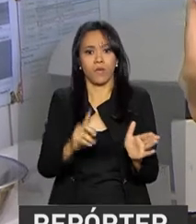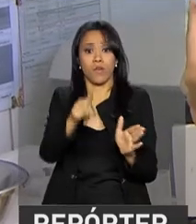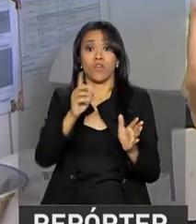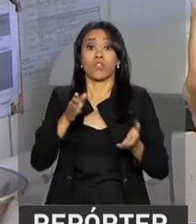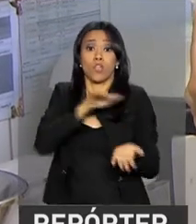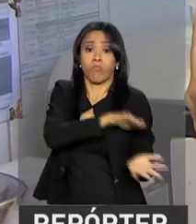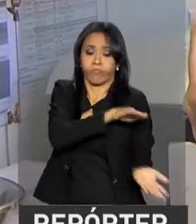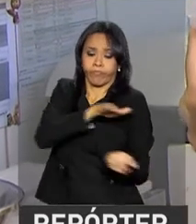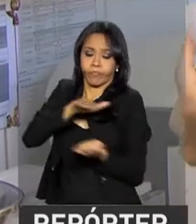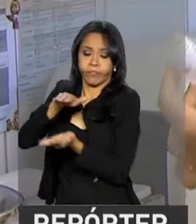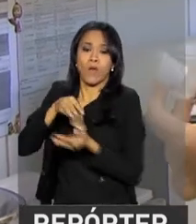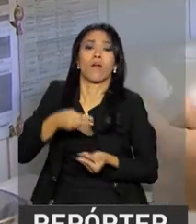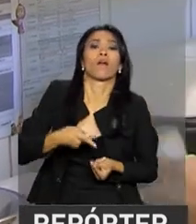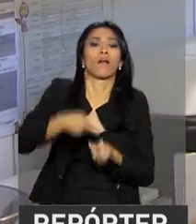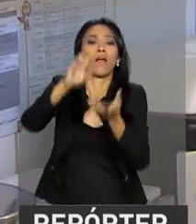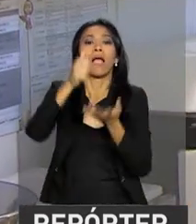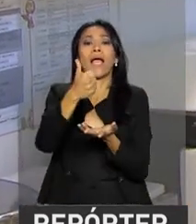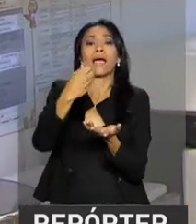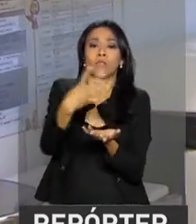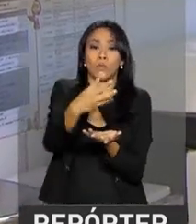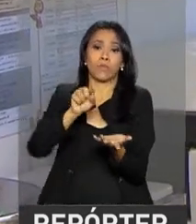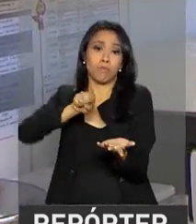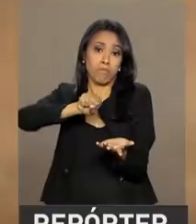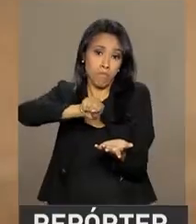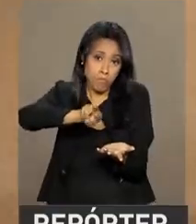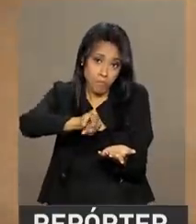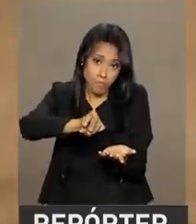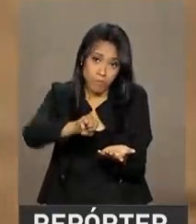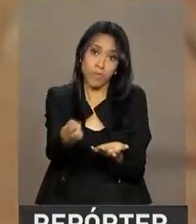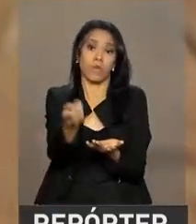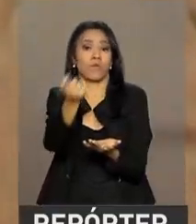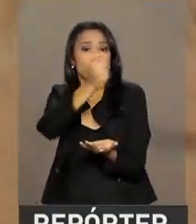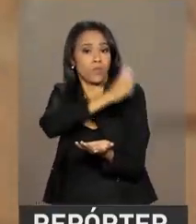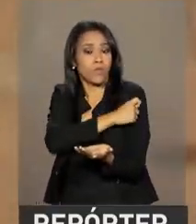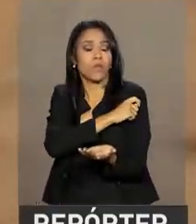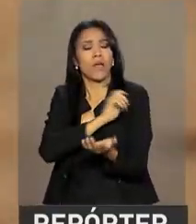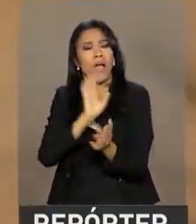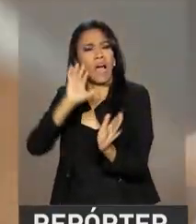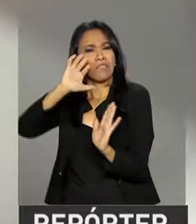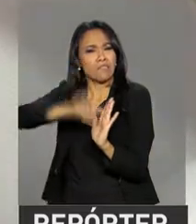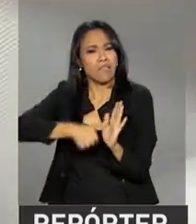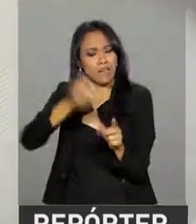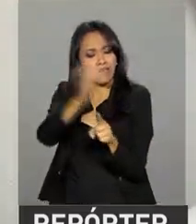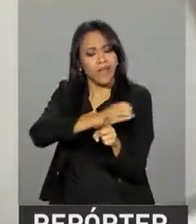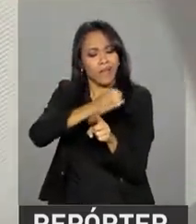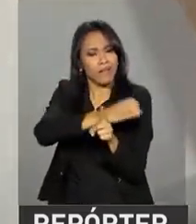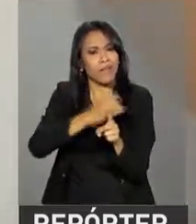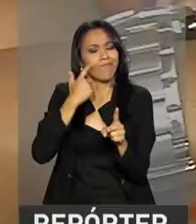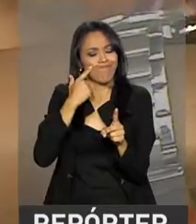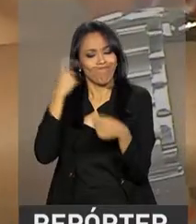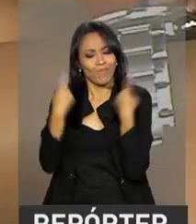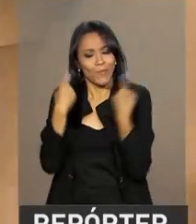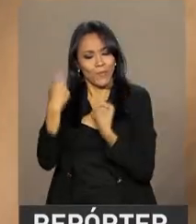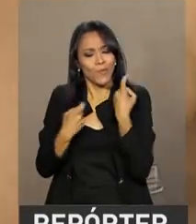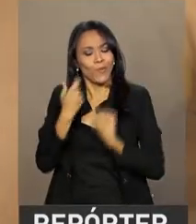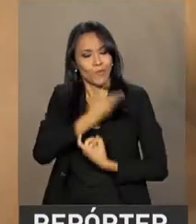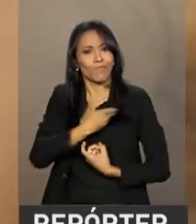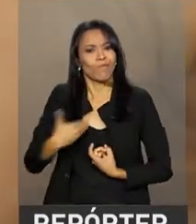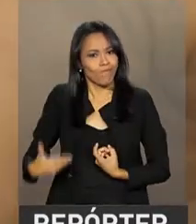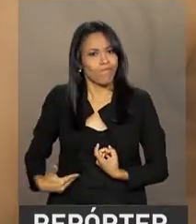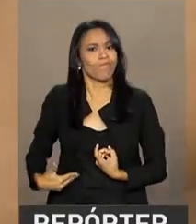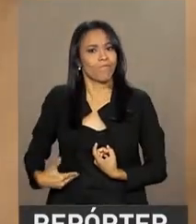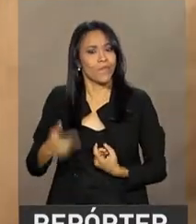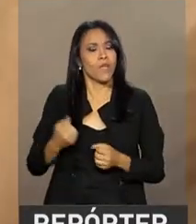14 milhões de doses extras para a campanha o atraso no calendário de imunização preocupa o governo no ano